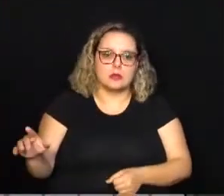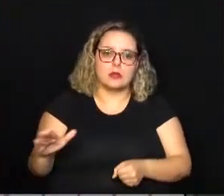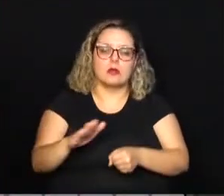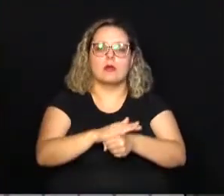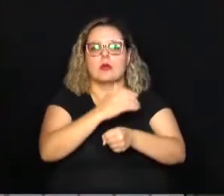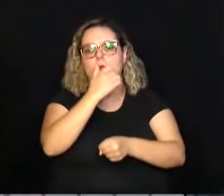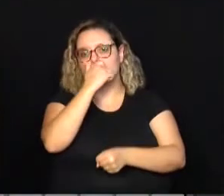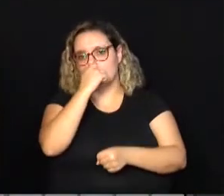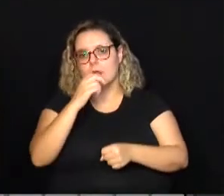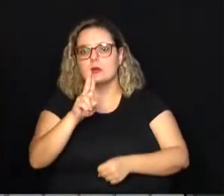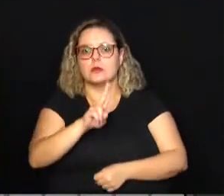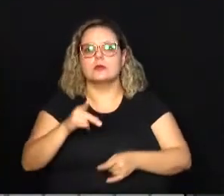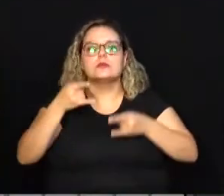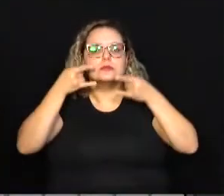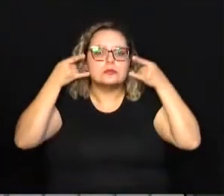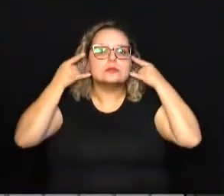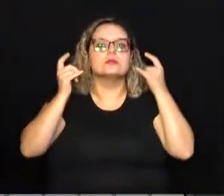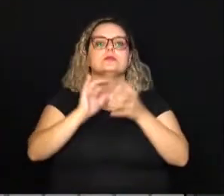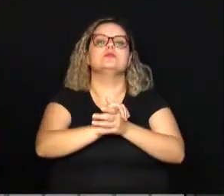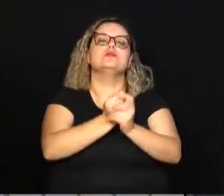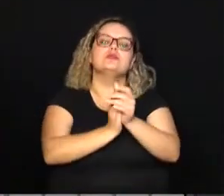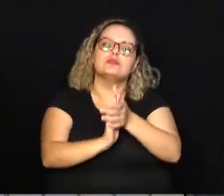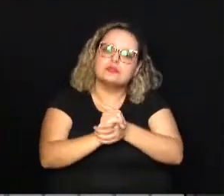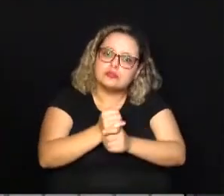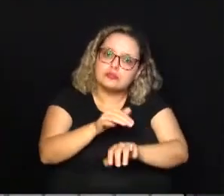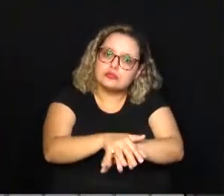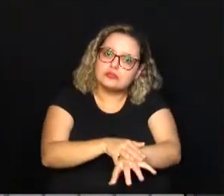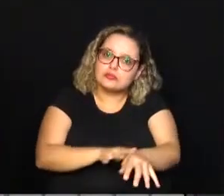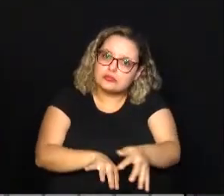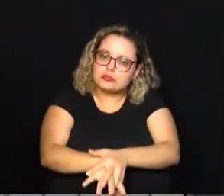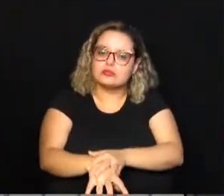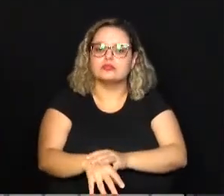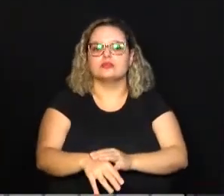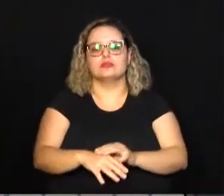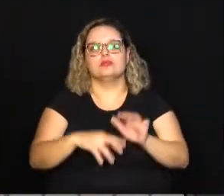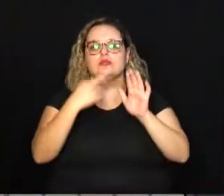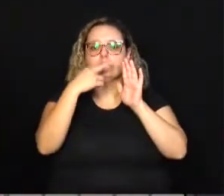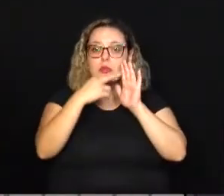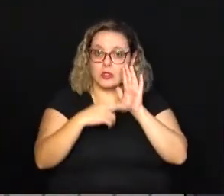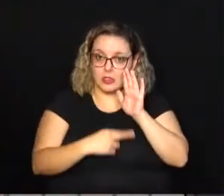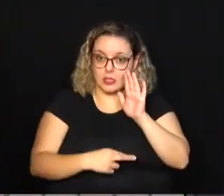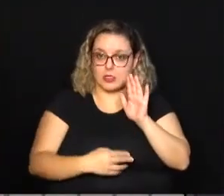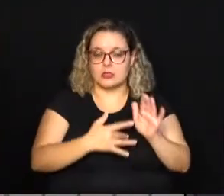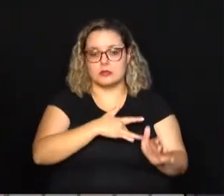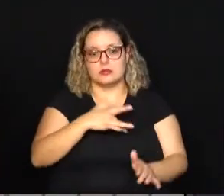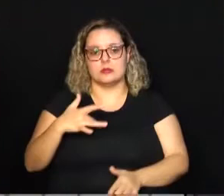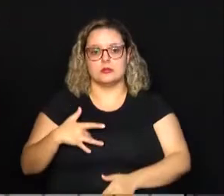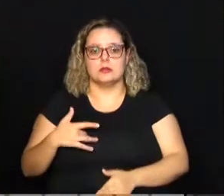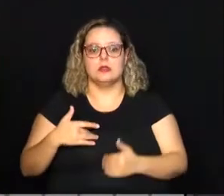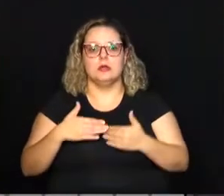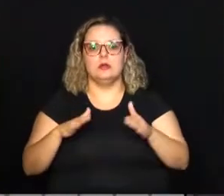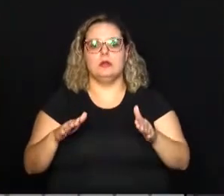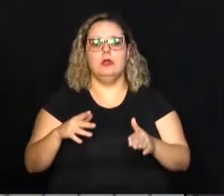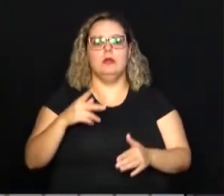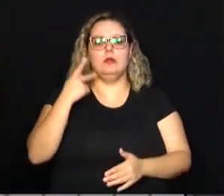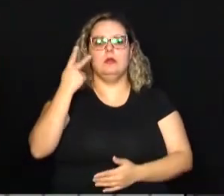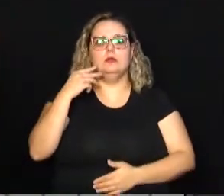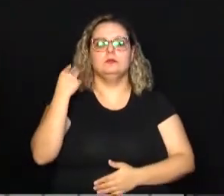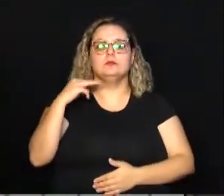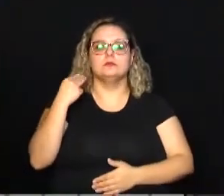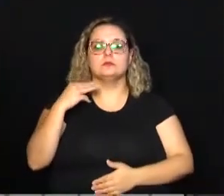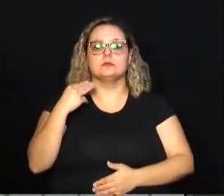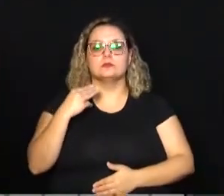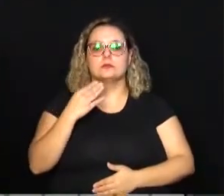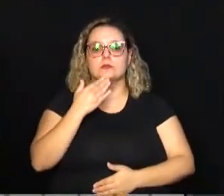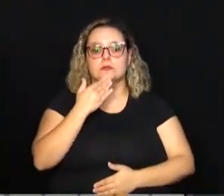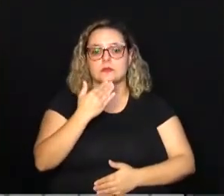máscara, lavar as mãos, enfim, né? Seguir todos esses protocolos de saúde. Eu vou abrir de novo para a vereadora Mariana, que ela